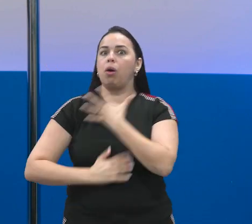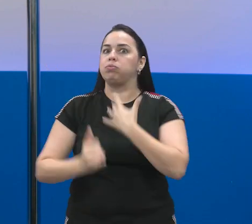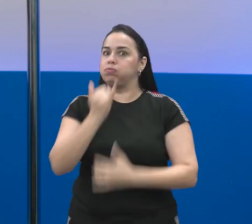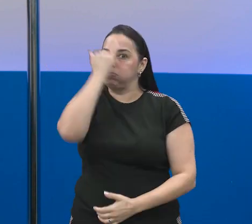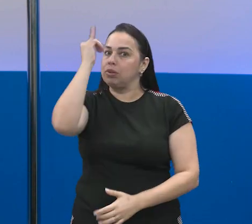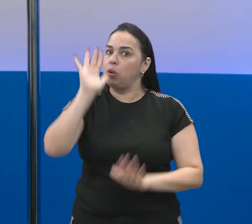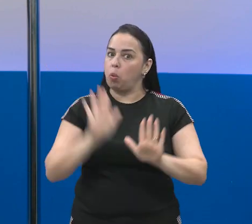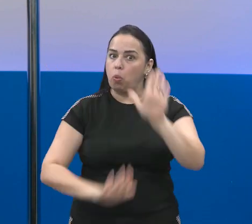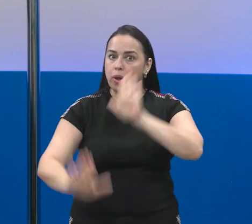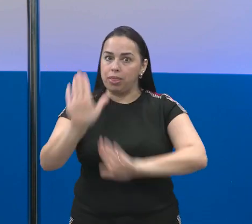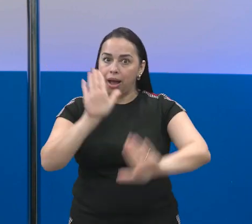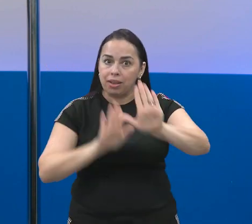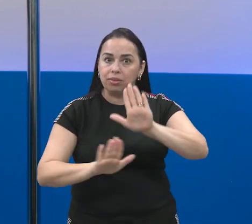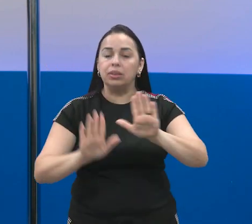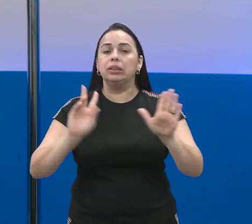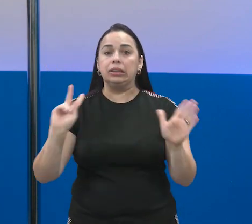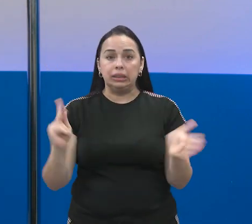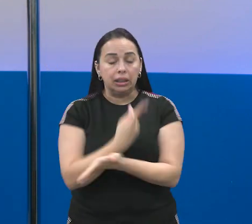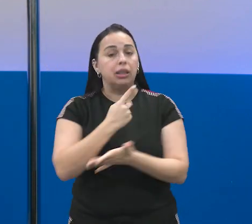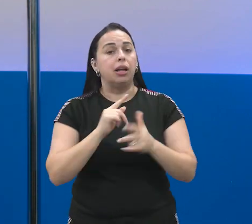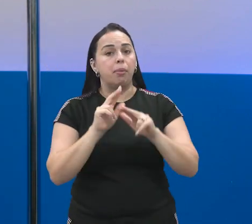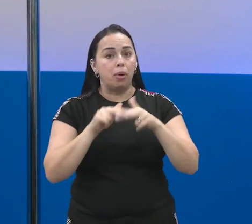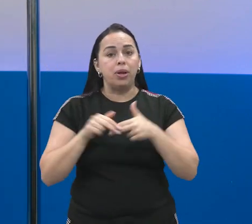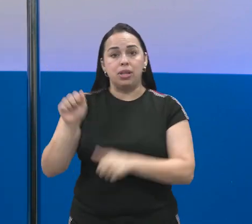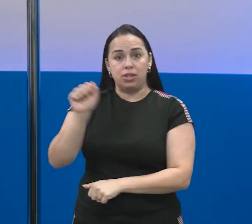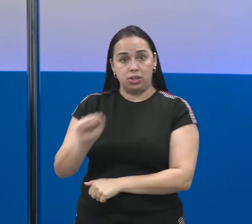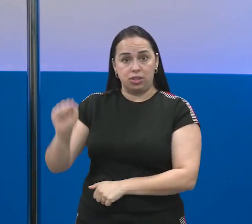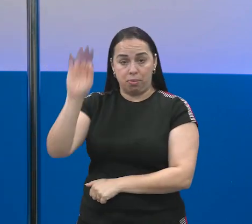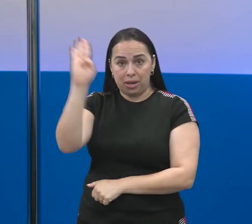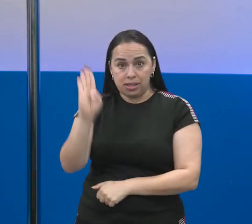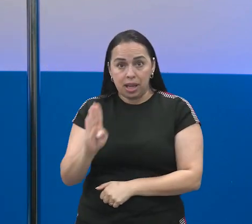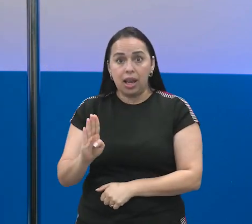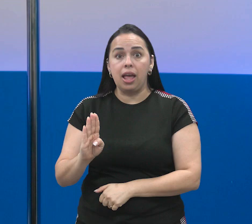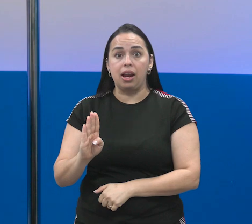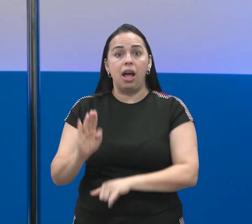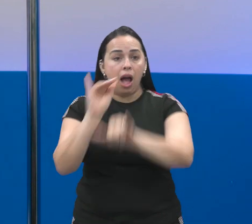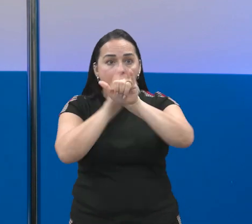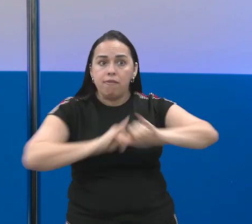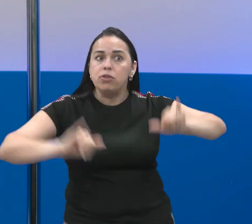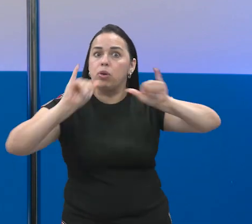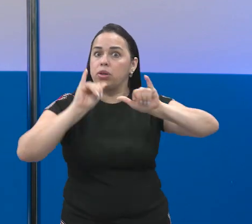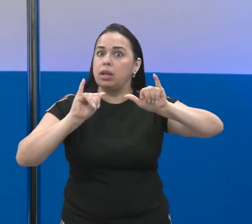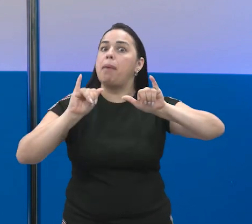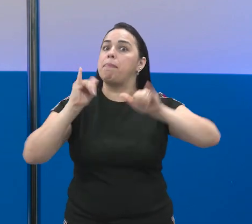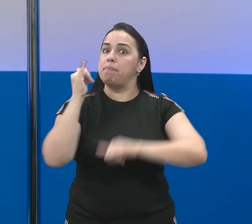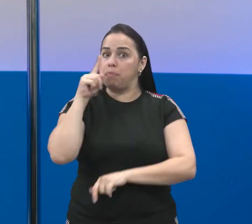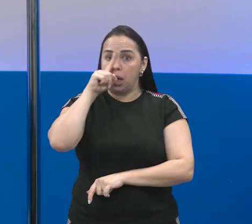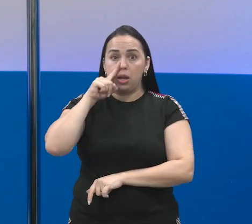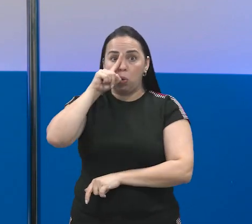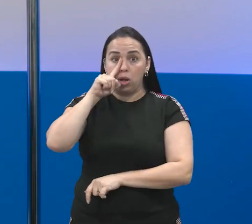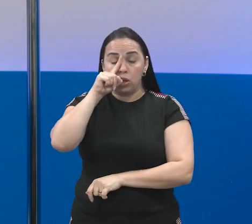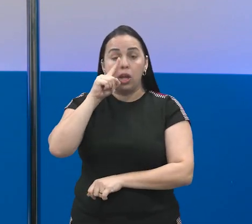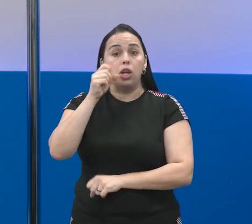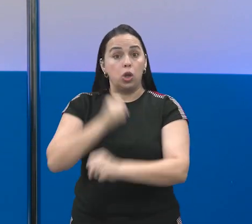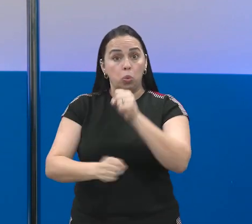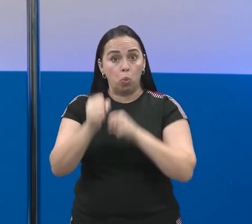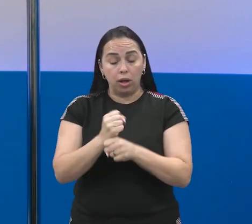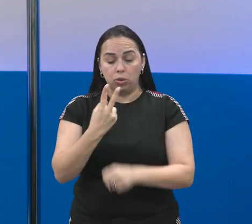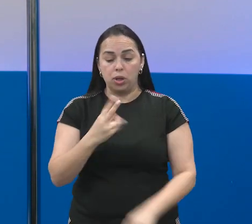choques elétricos. Segundo a Associação Brasileira de Conscientização para os Perigos da Eletricidade,